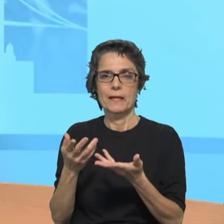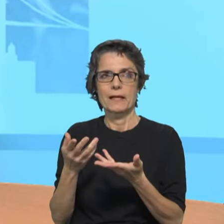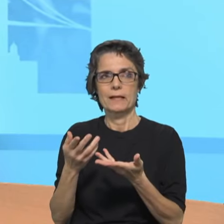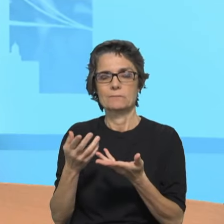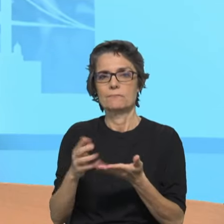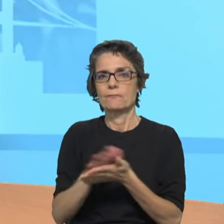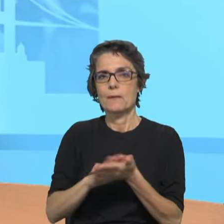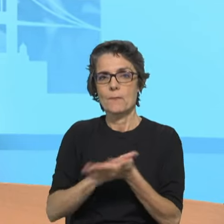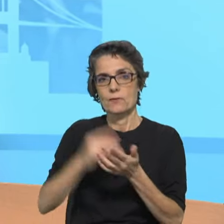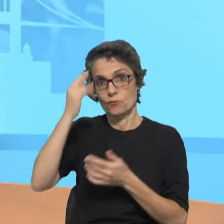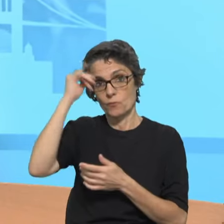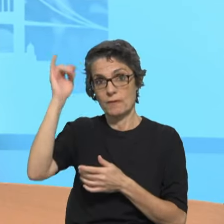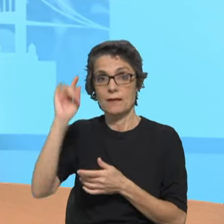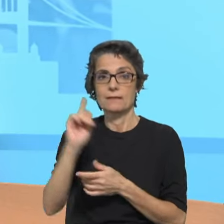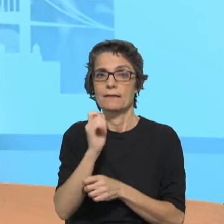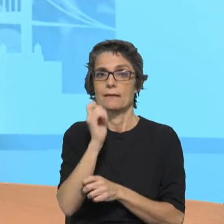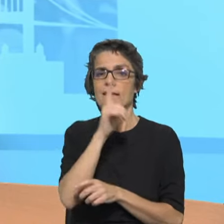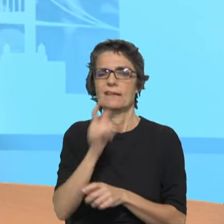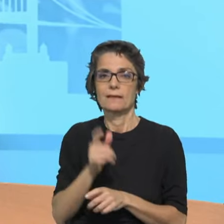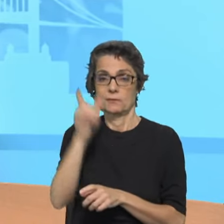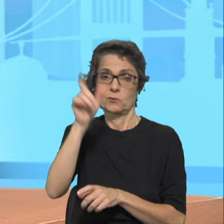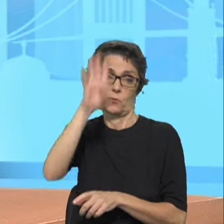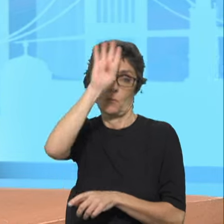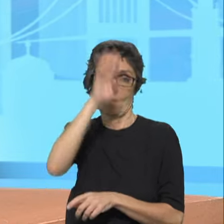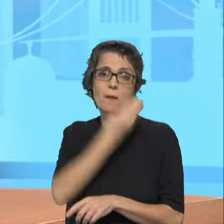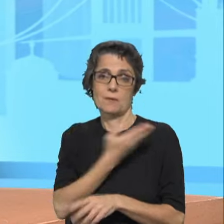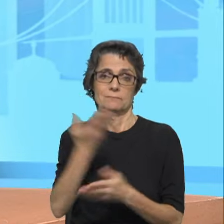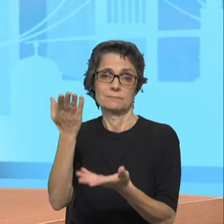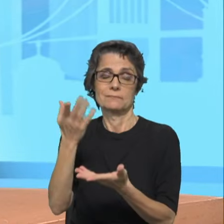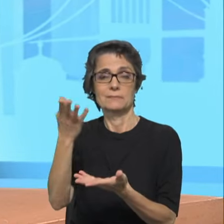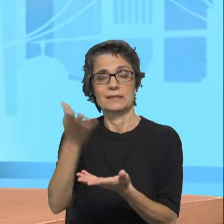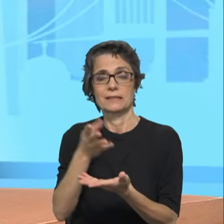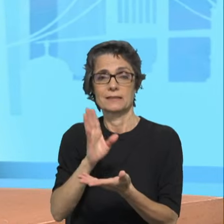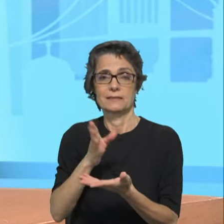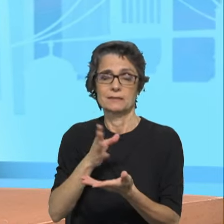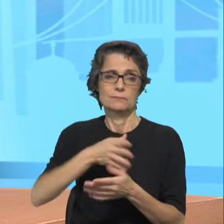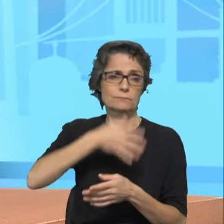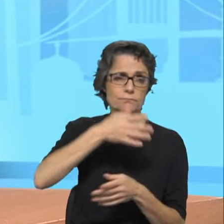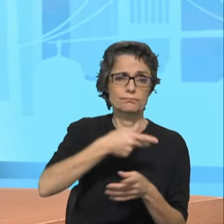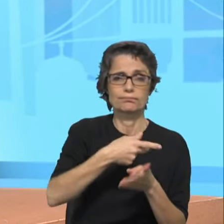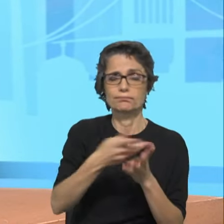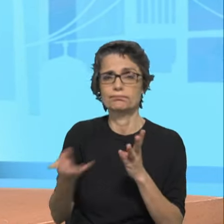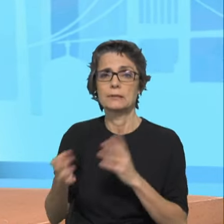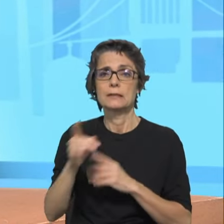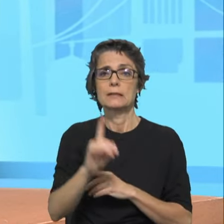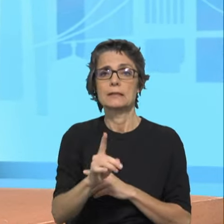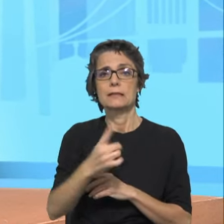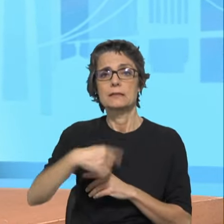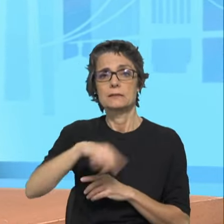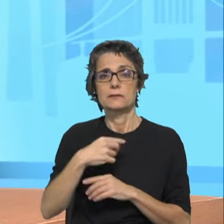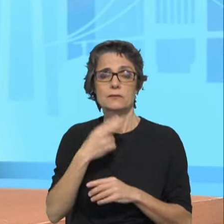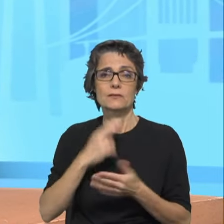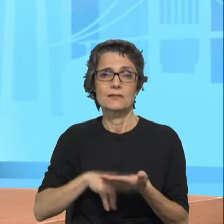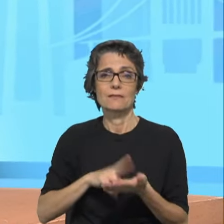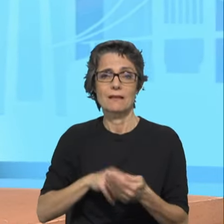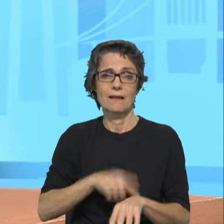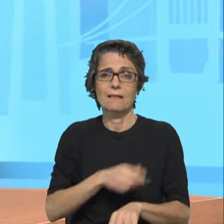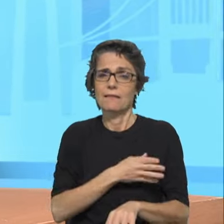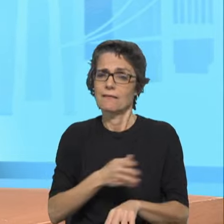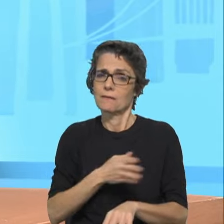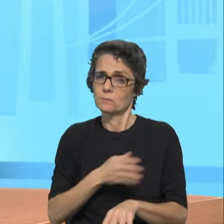que o Papa tem falado, que se encontra noutros lugares, mas de facto nós vivemos tempos em que não é